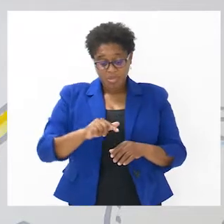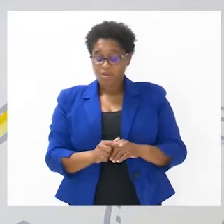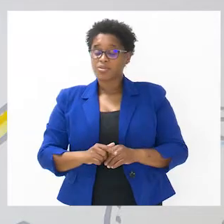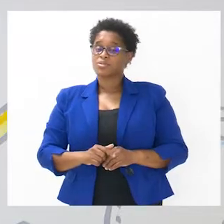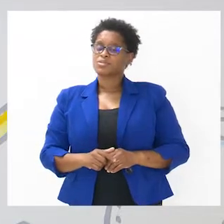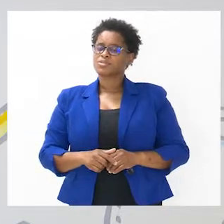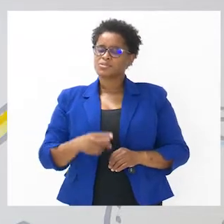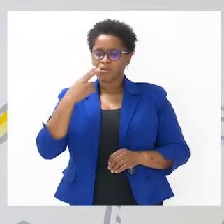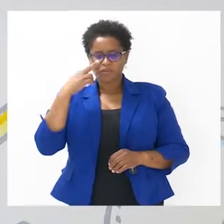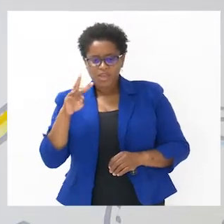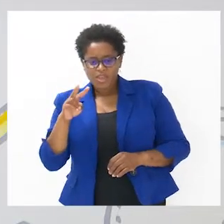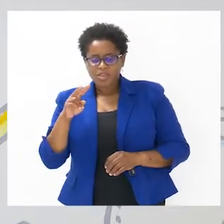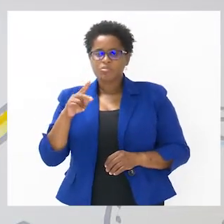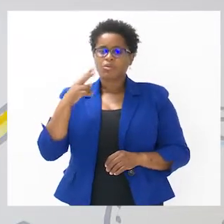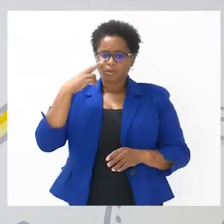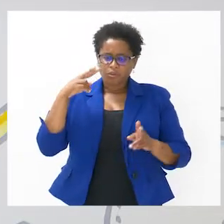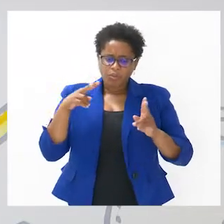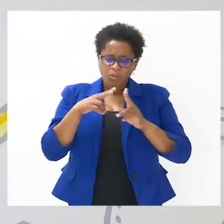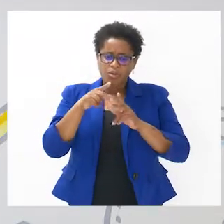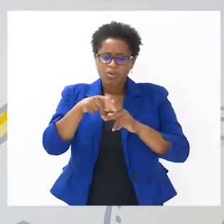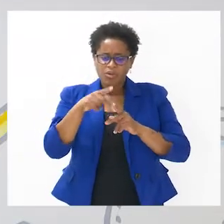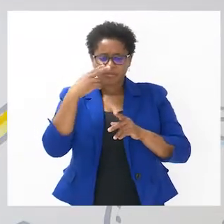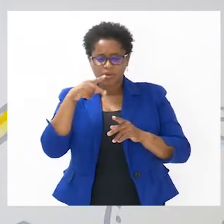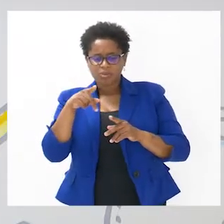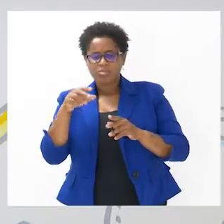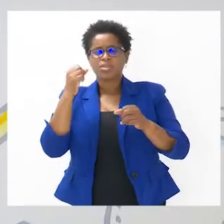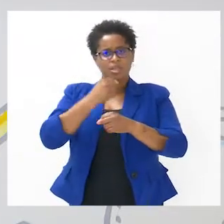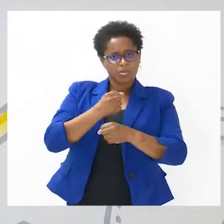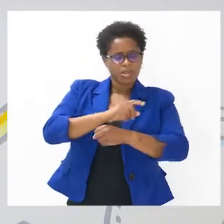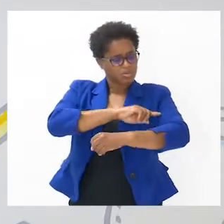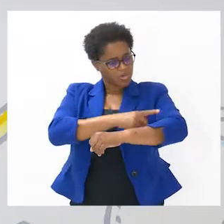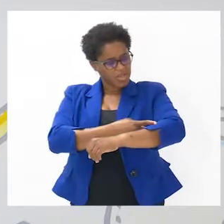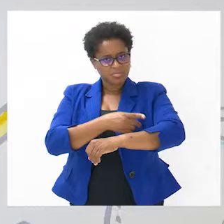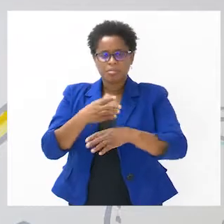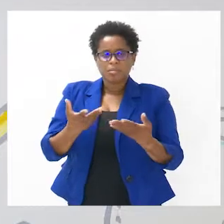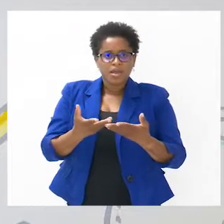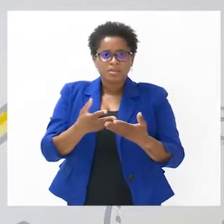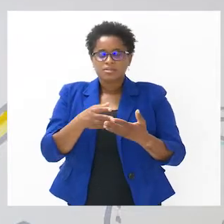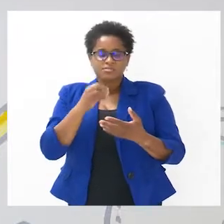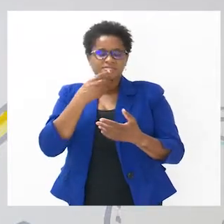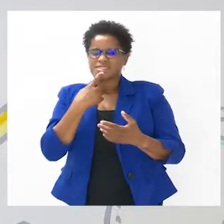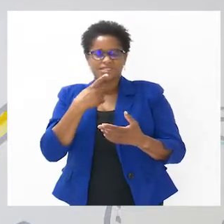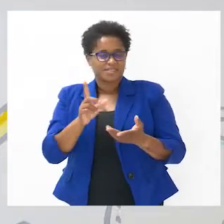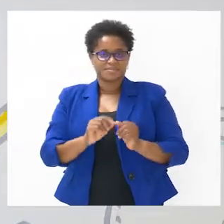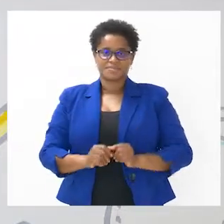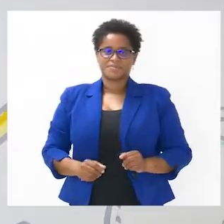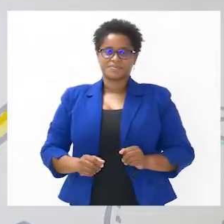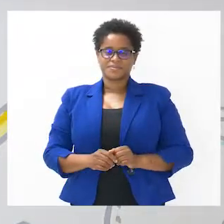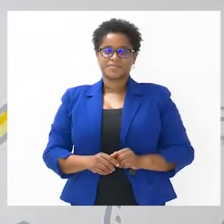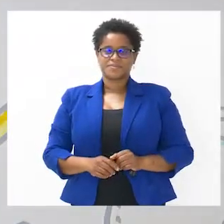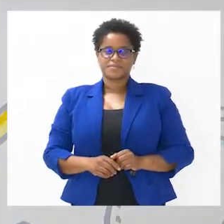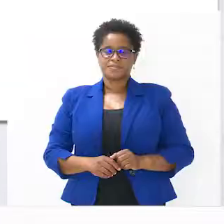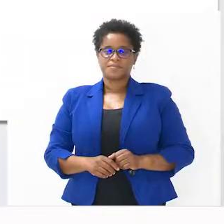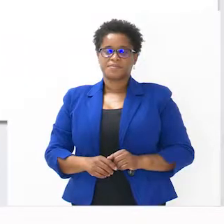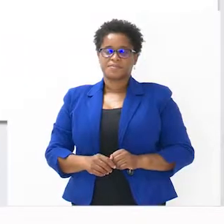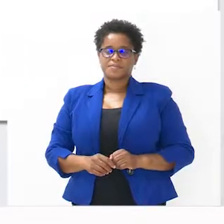vimos, encontramos, trabalhamos com ângulos e nem se apercebem. vamos